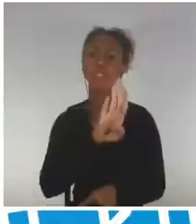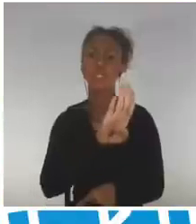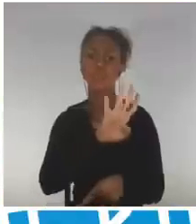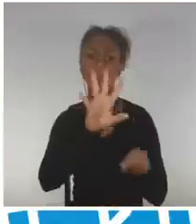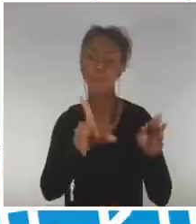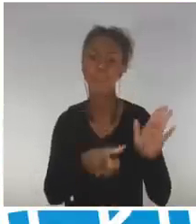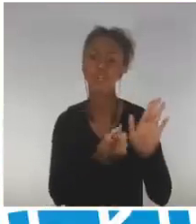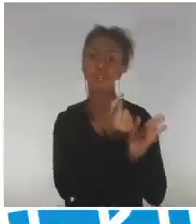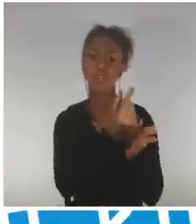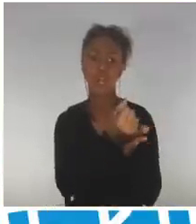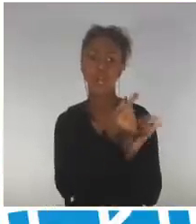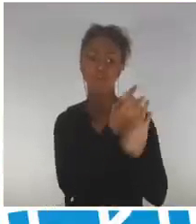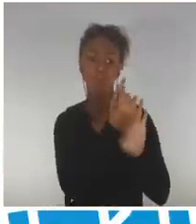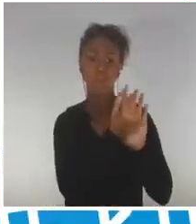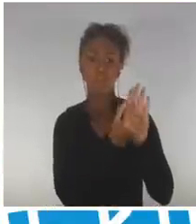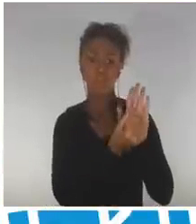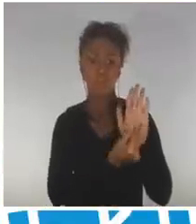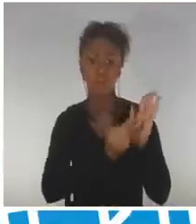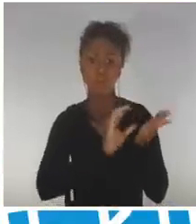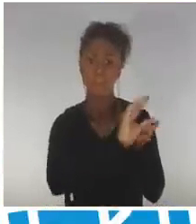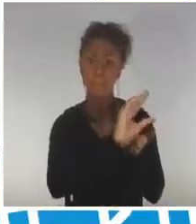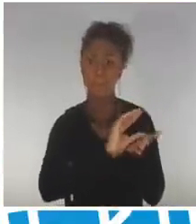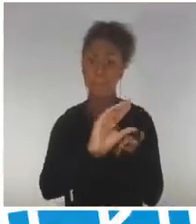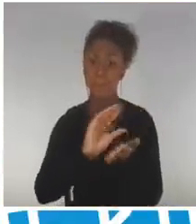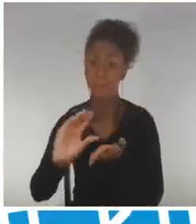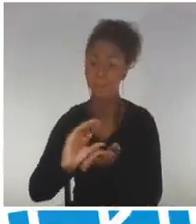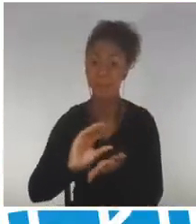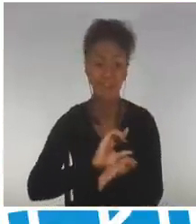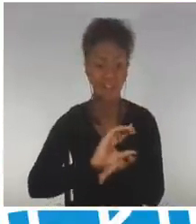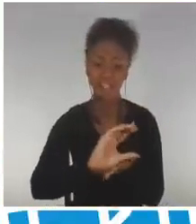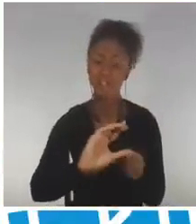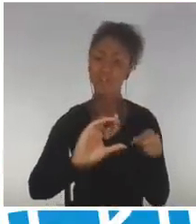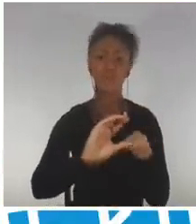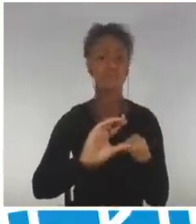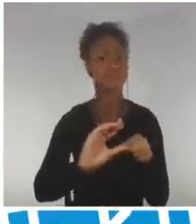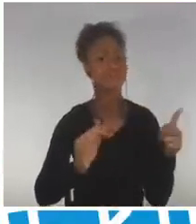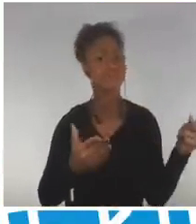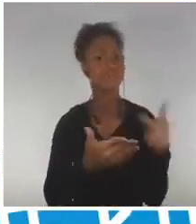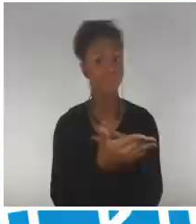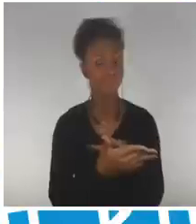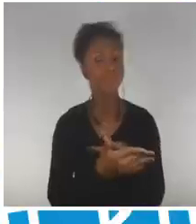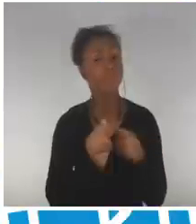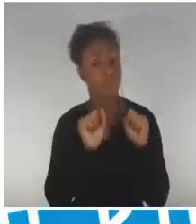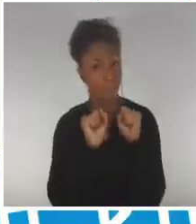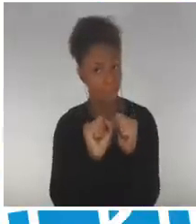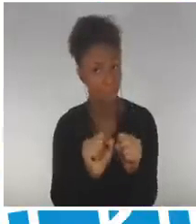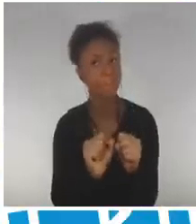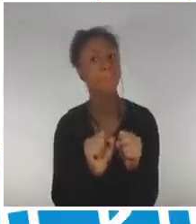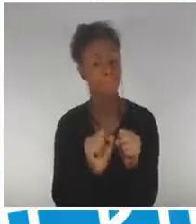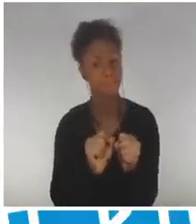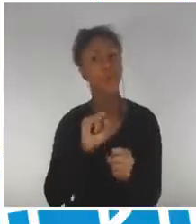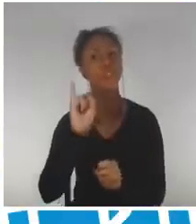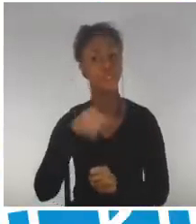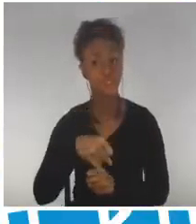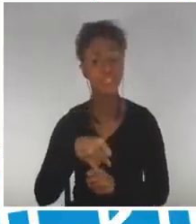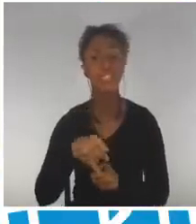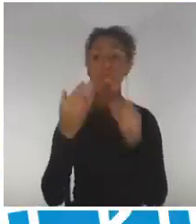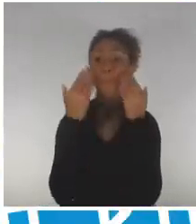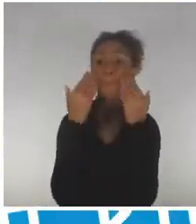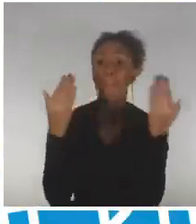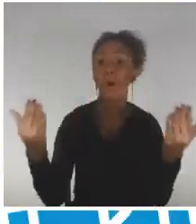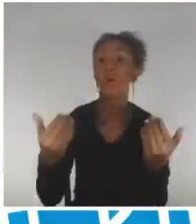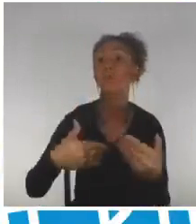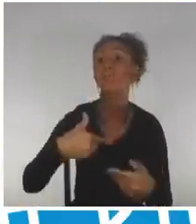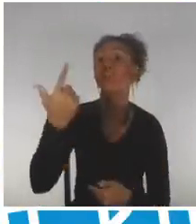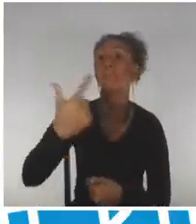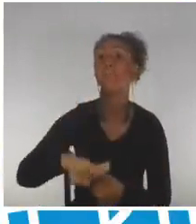recursos. Esse fator é equivocado e vai aumentar ainda mais, acentuar as desigualdades